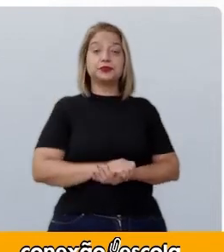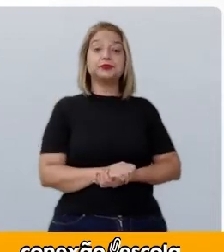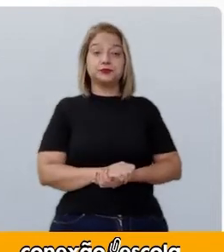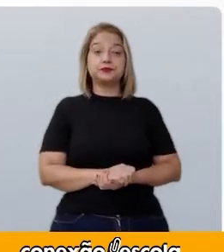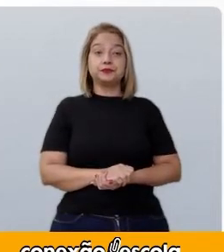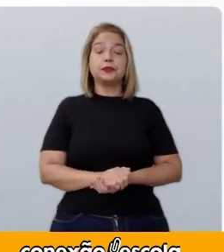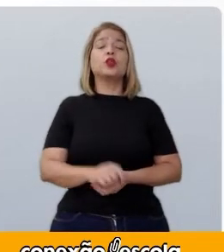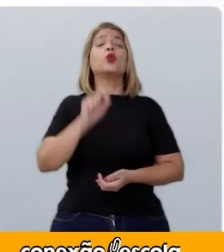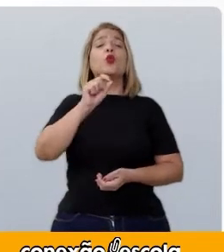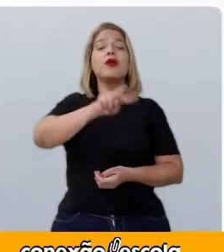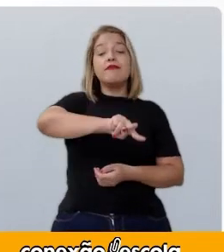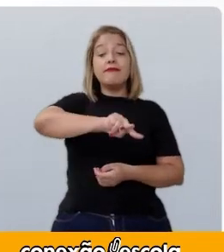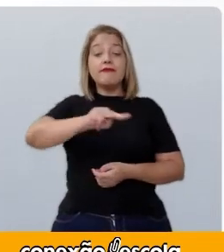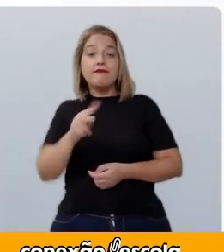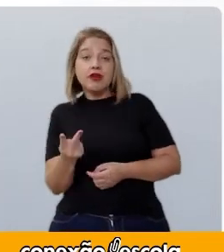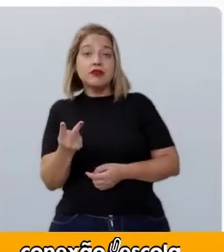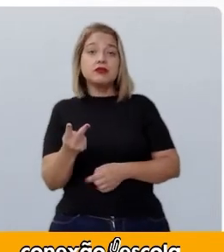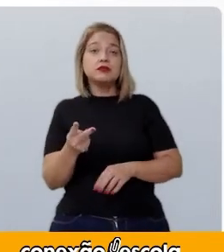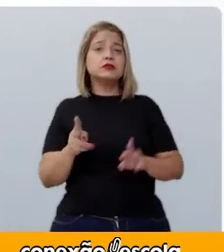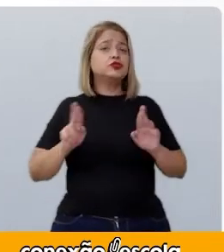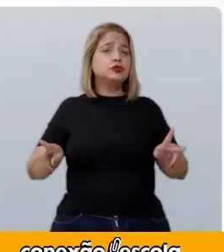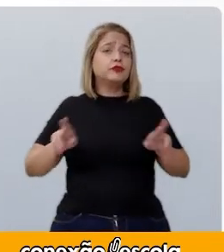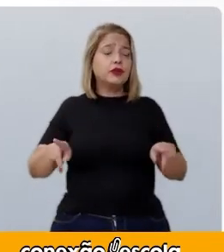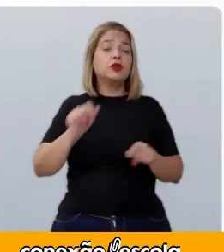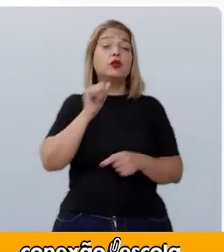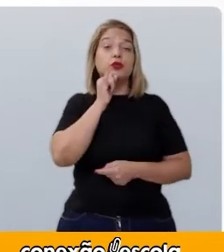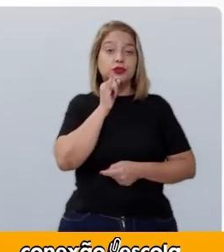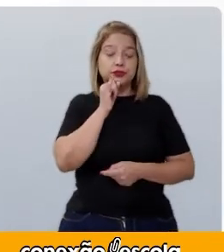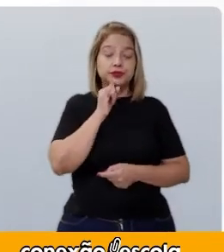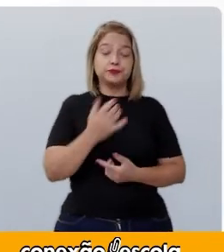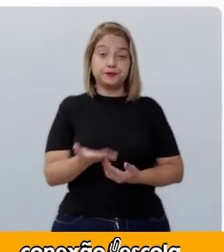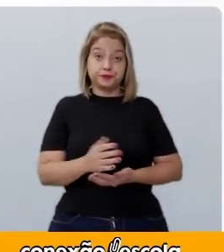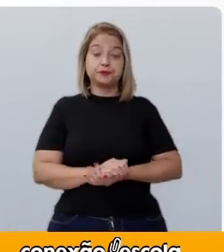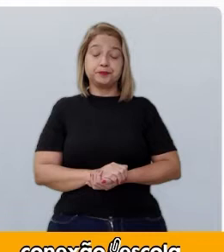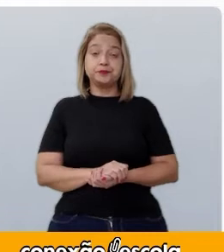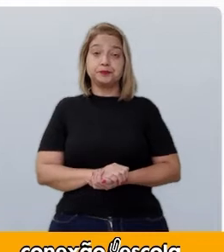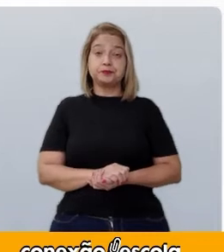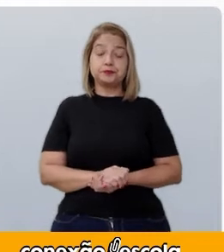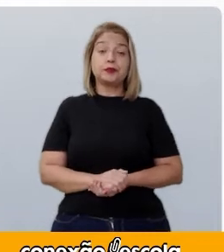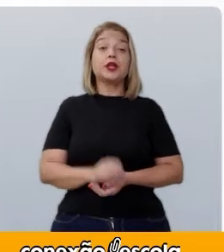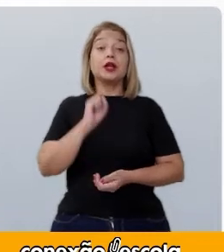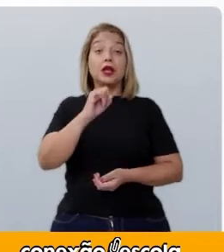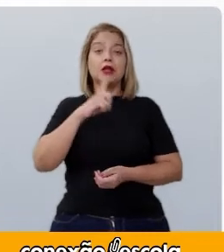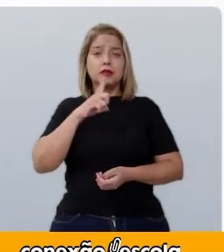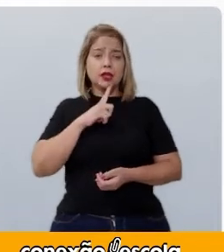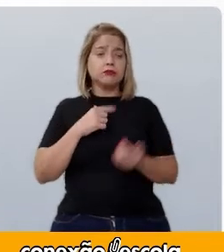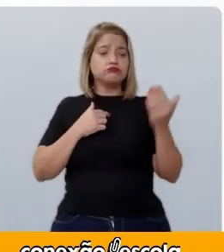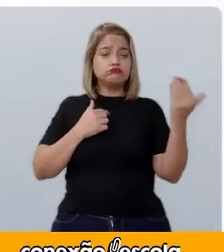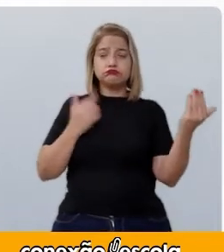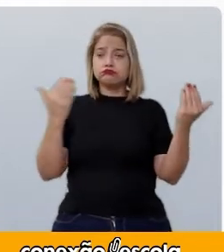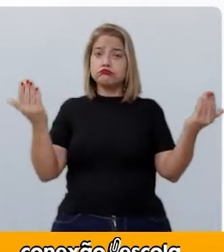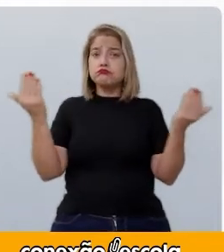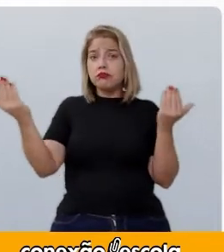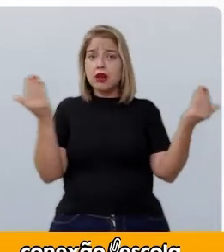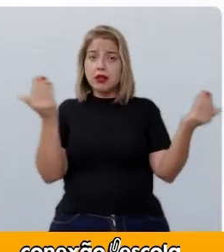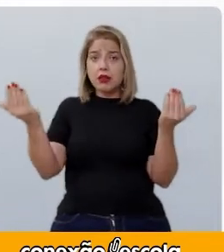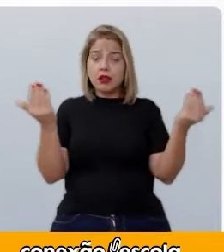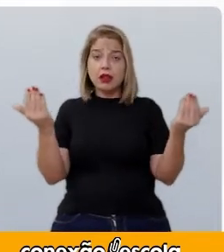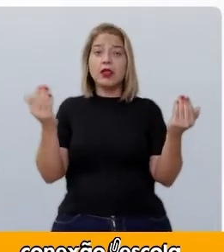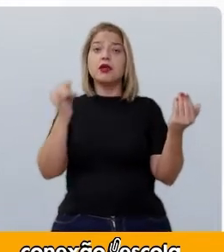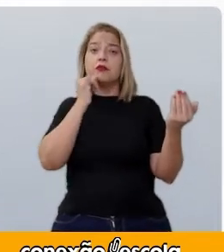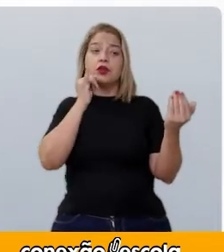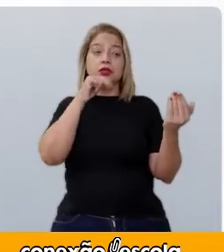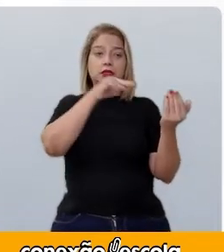grandezas inversamente proporcionais? Duas grandezas são inversamente proporcionais quando o aumento